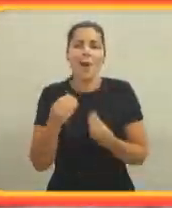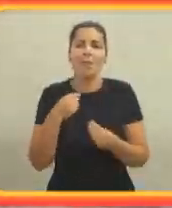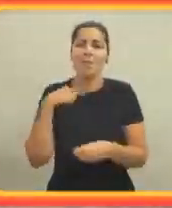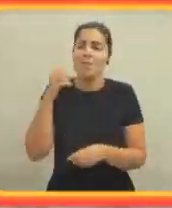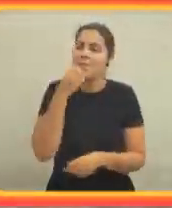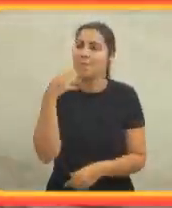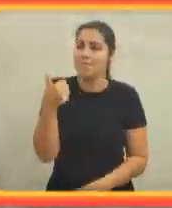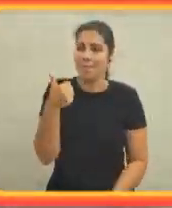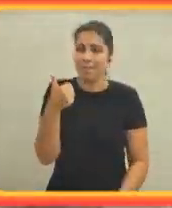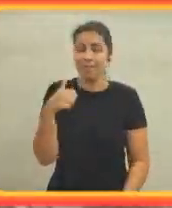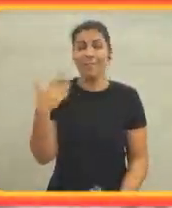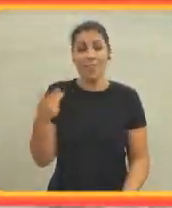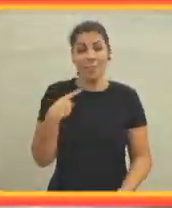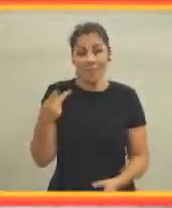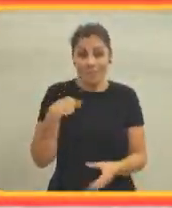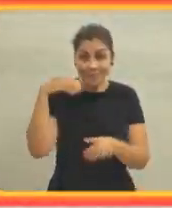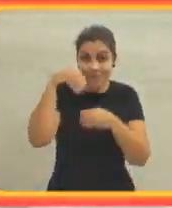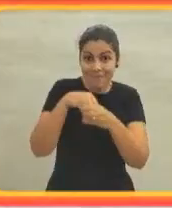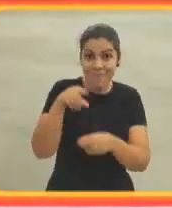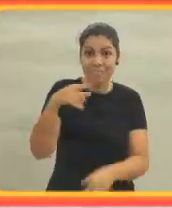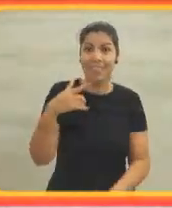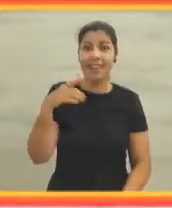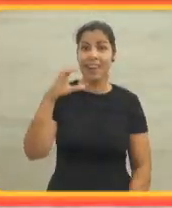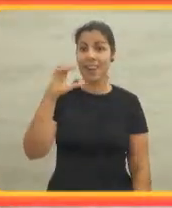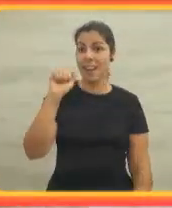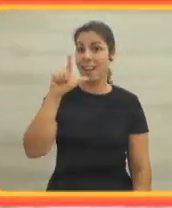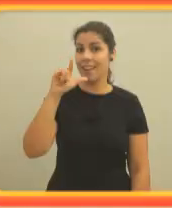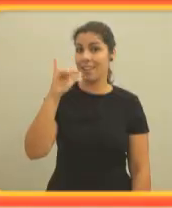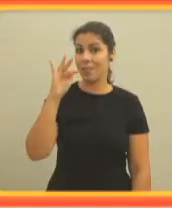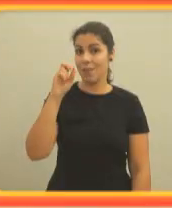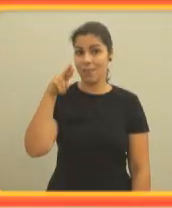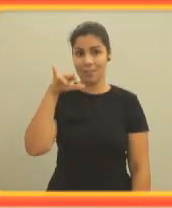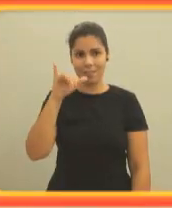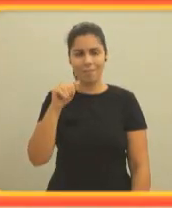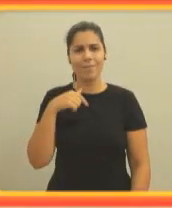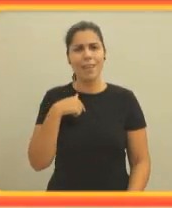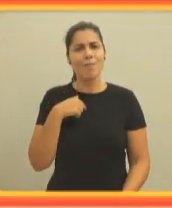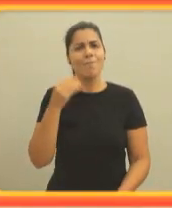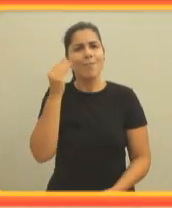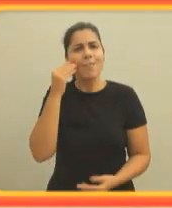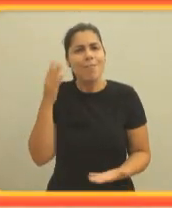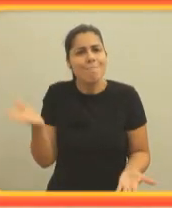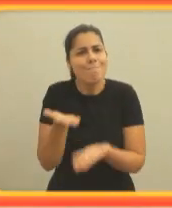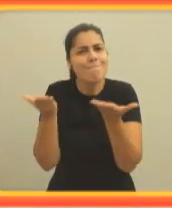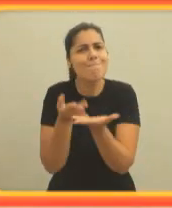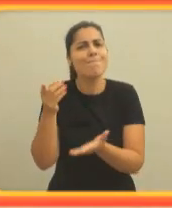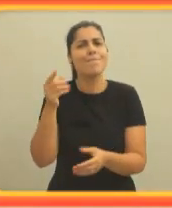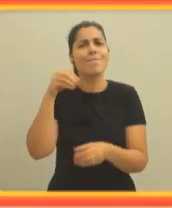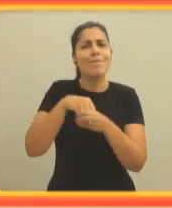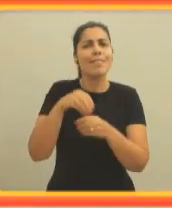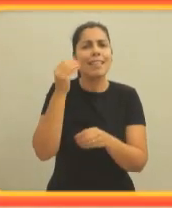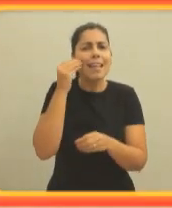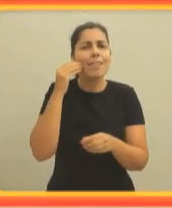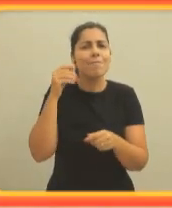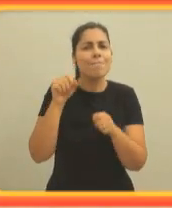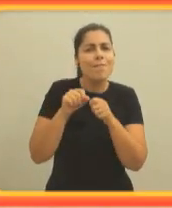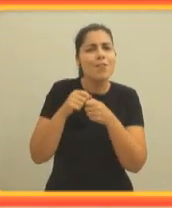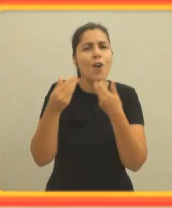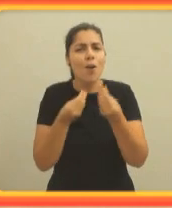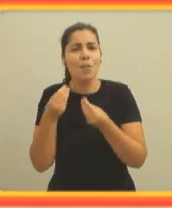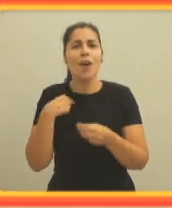queria muito que ele volviera a este deporte, porque sei o muito que ele gosta e o bem que ele faz. E, bueno, quando estivemos em